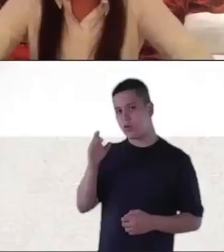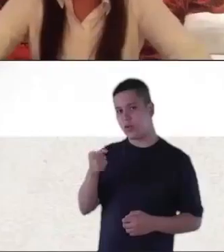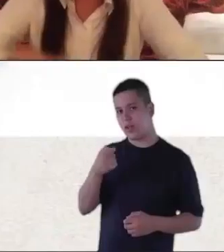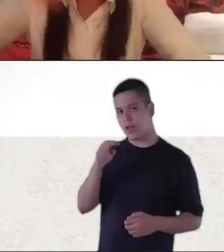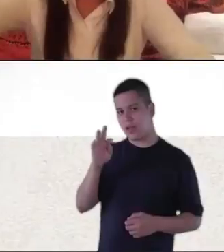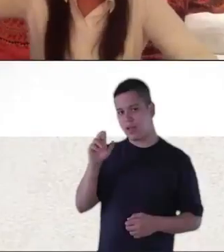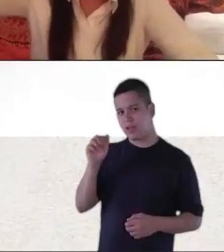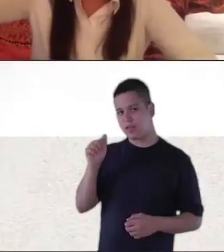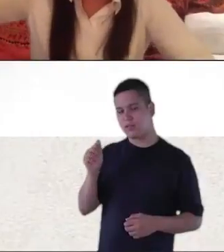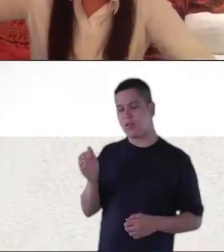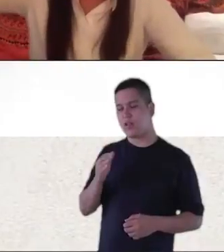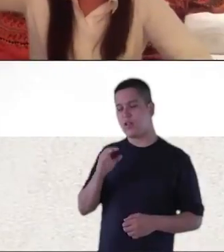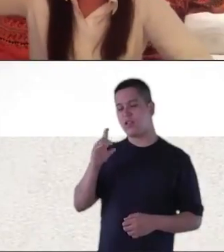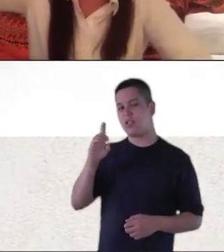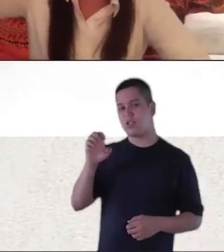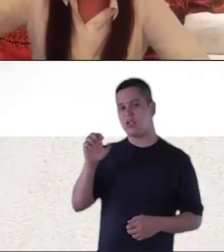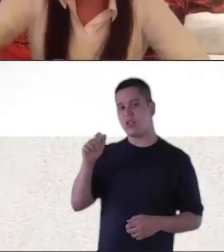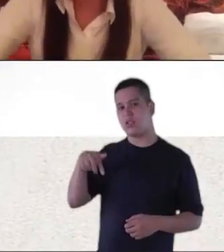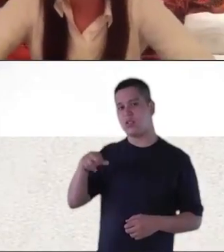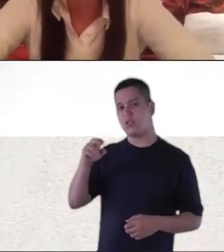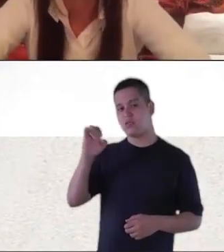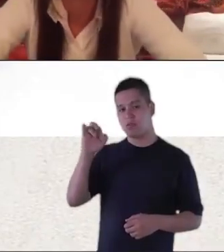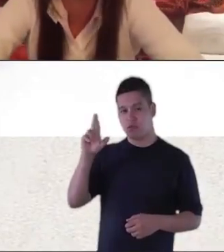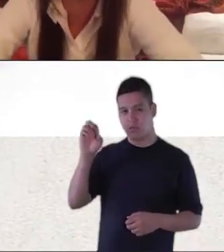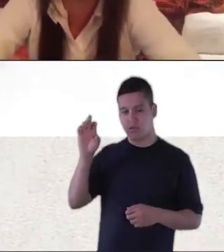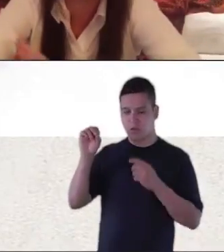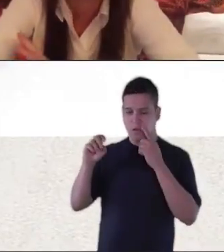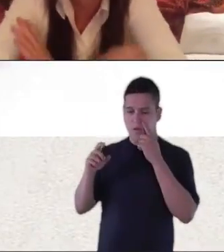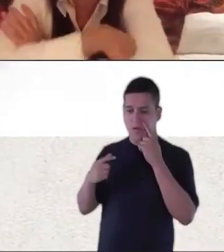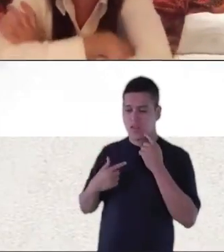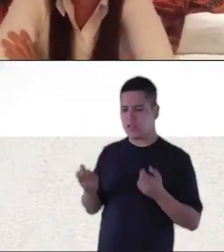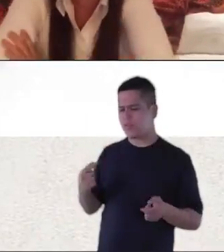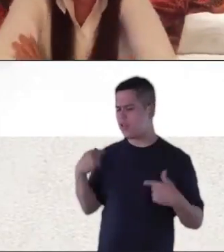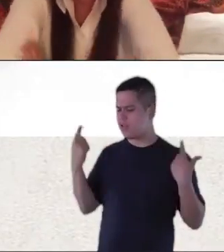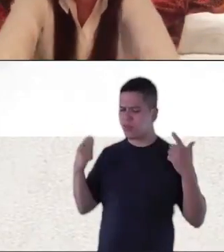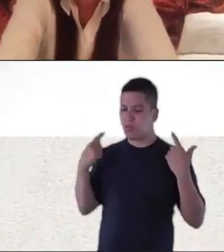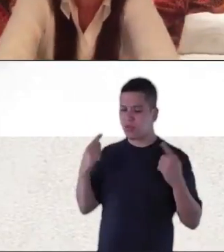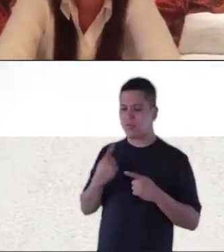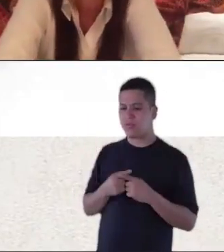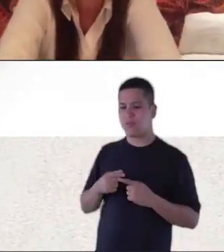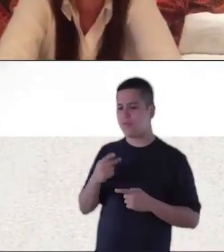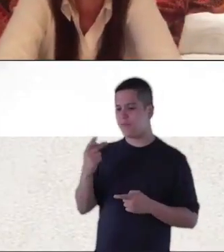Basílio, os Maias. Aí quando fizeram os Maias, aí sim, os Maias eu reli e amo.